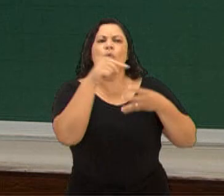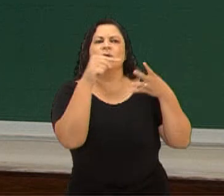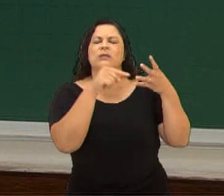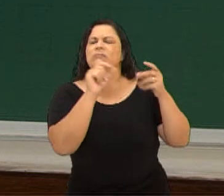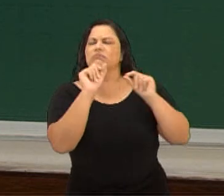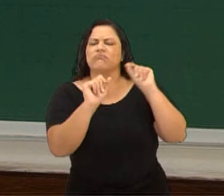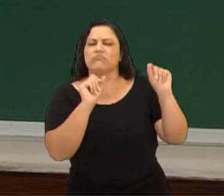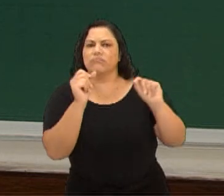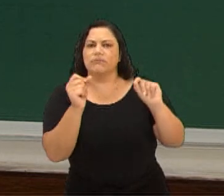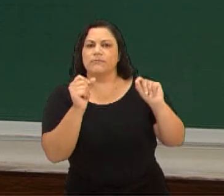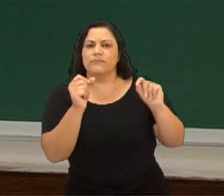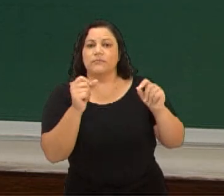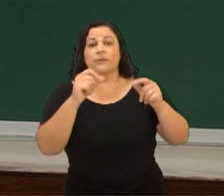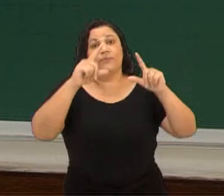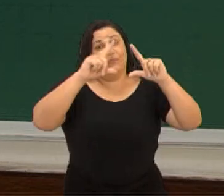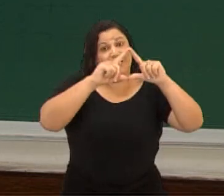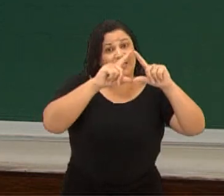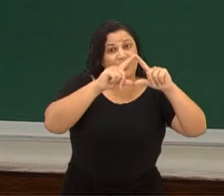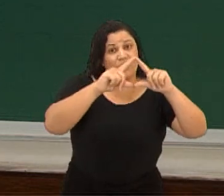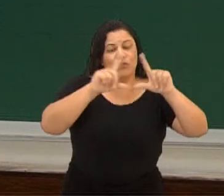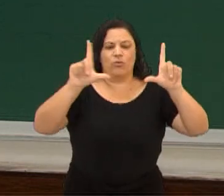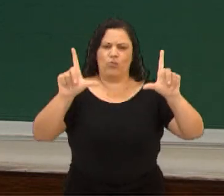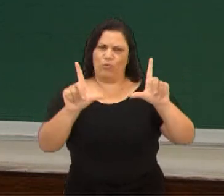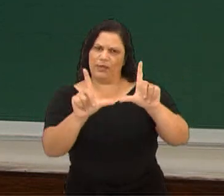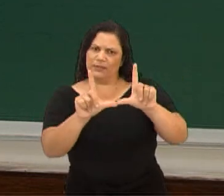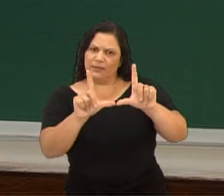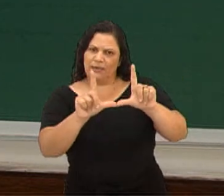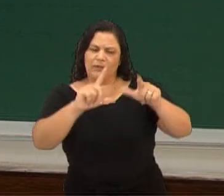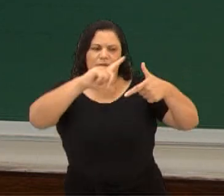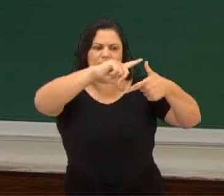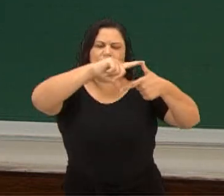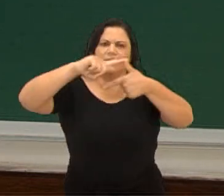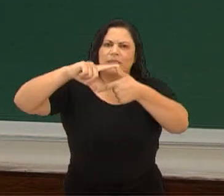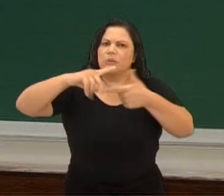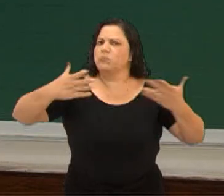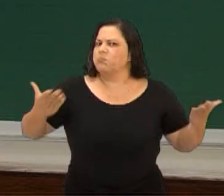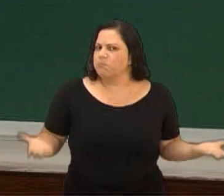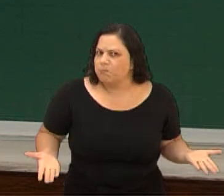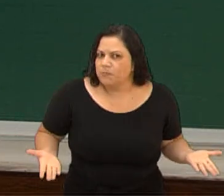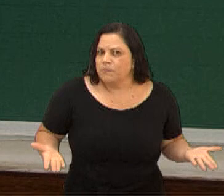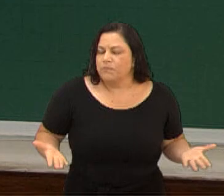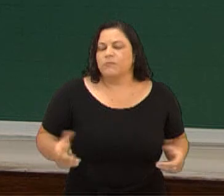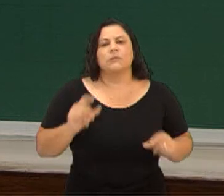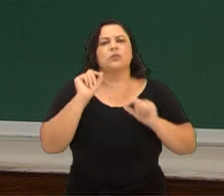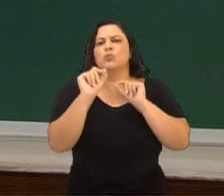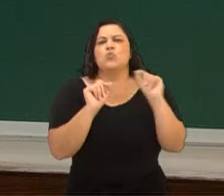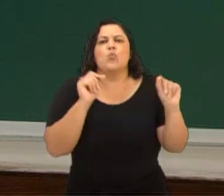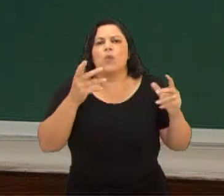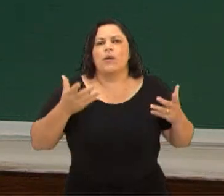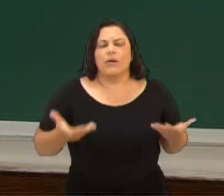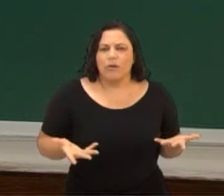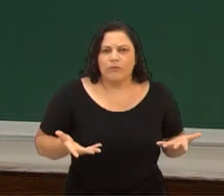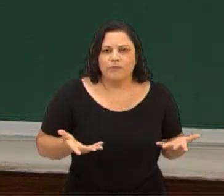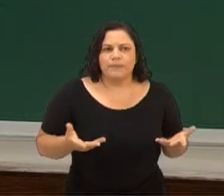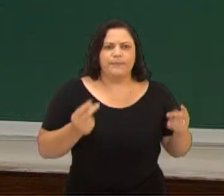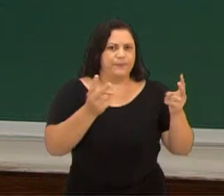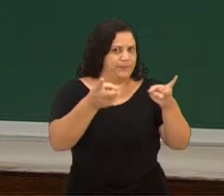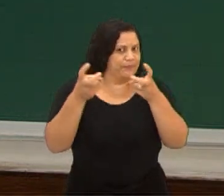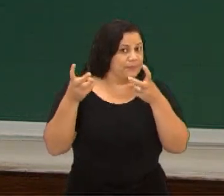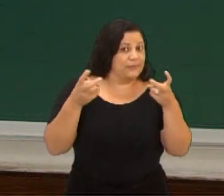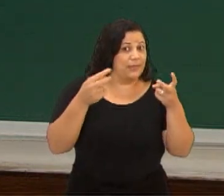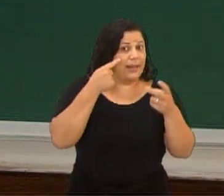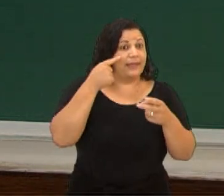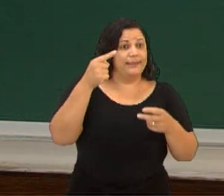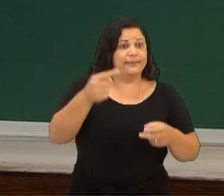figura? Triângulo, quadrado, retângulo? Quais? Vamos analisar um pouquinho para vocês conseguirem